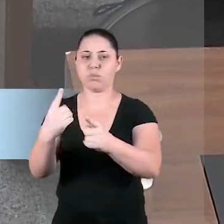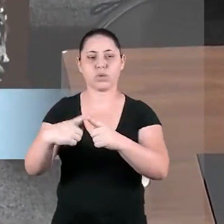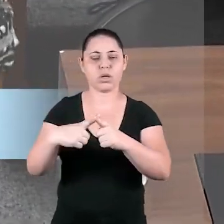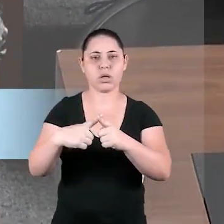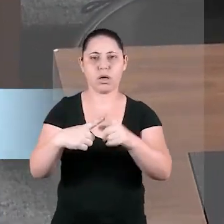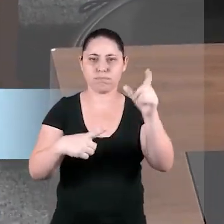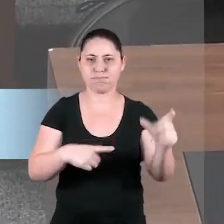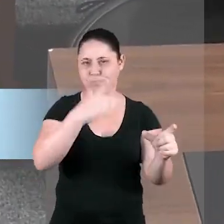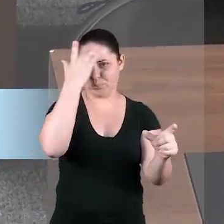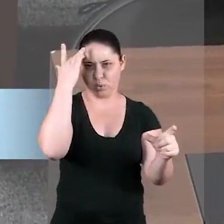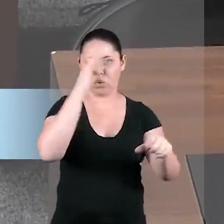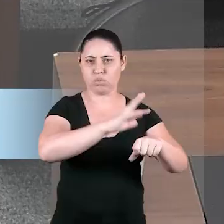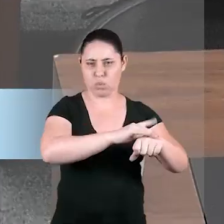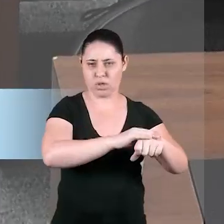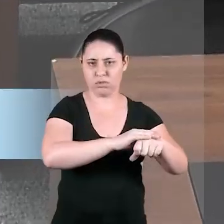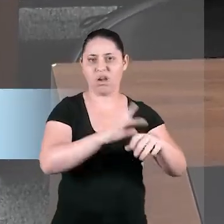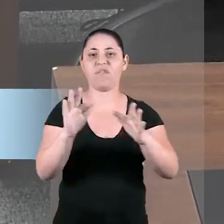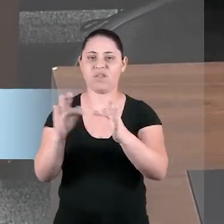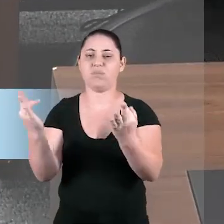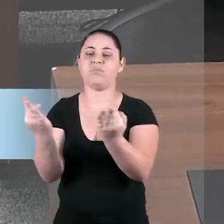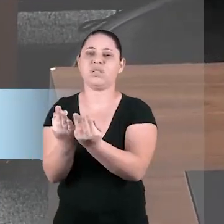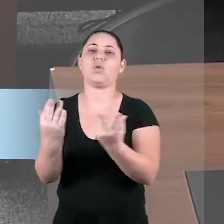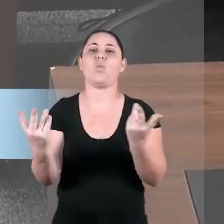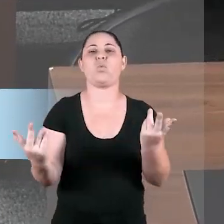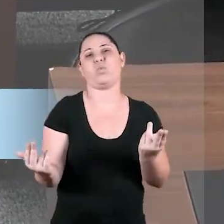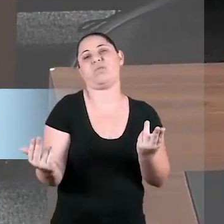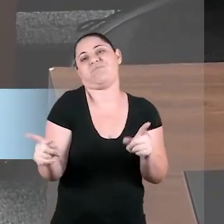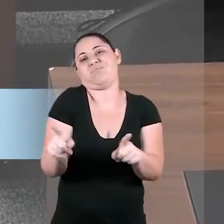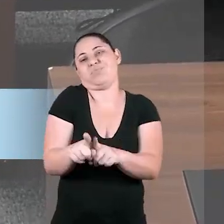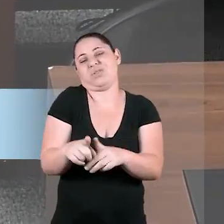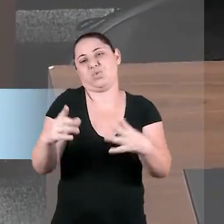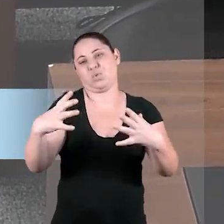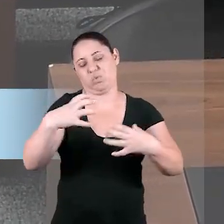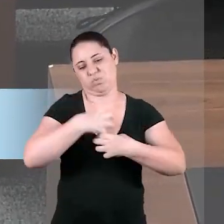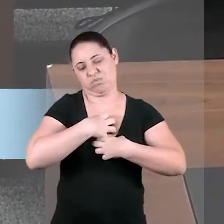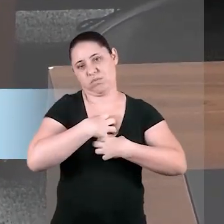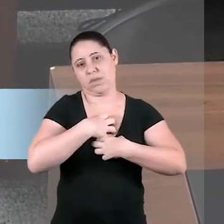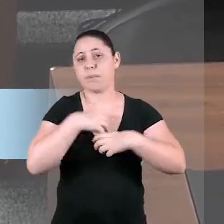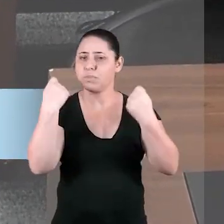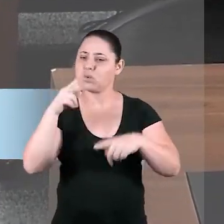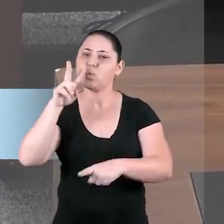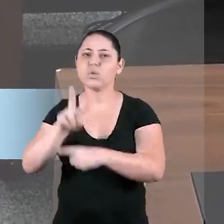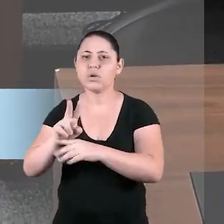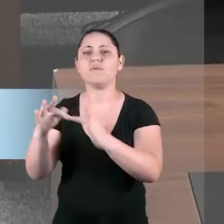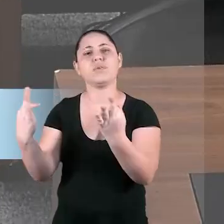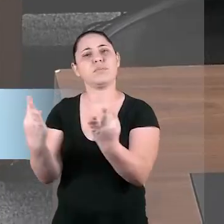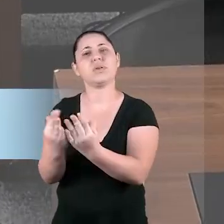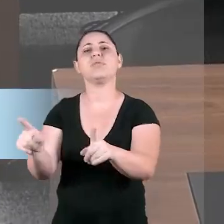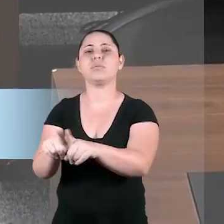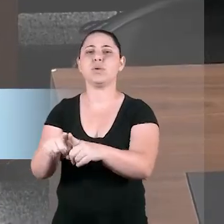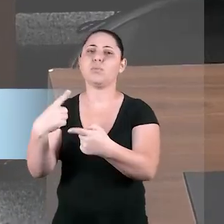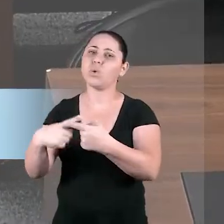porque quando uma pessoa adoece, ela não adoece sozinha, a família adoece junto. Então, nós precisamos cuidar dessa família